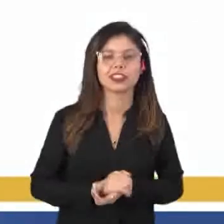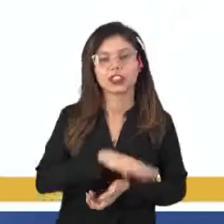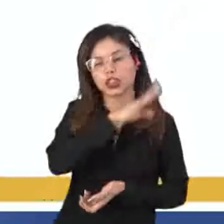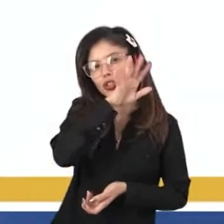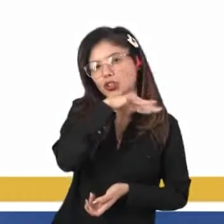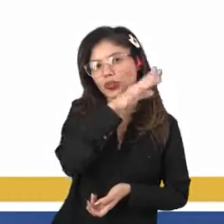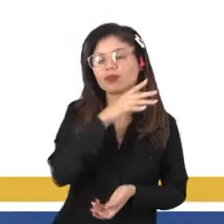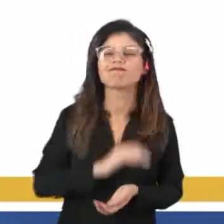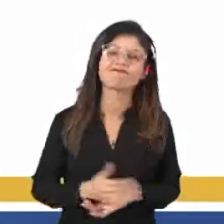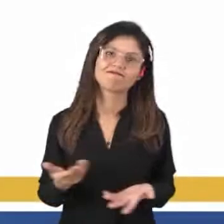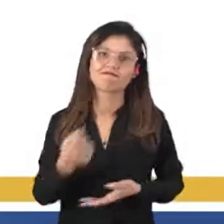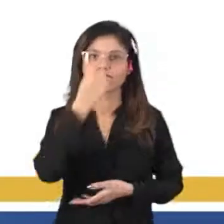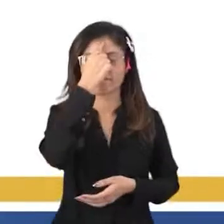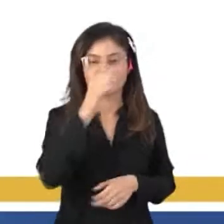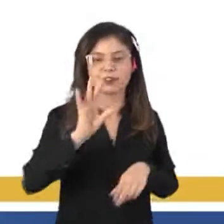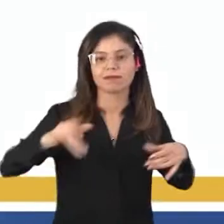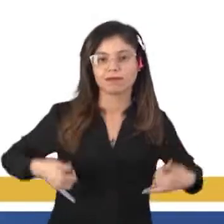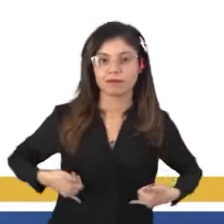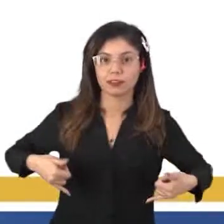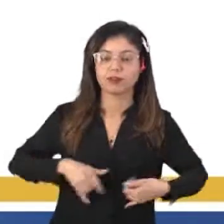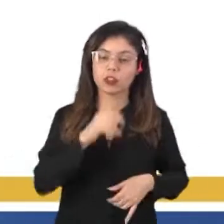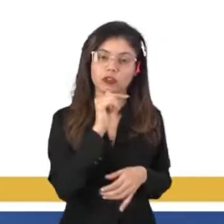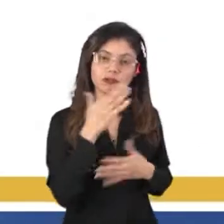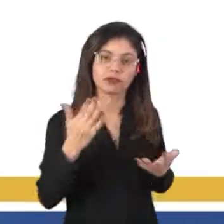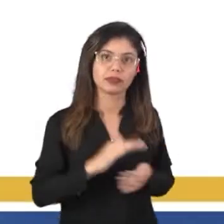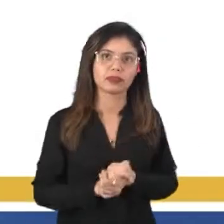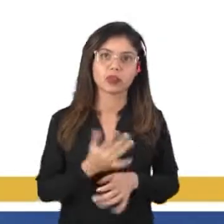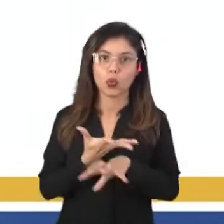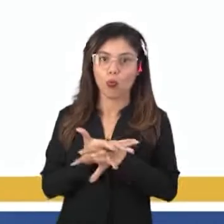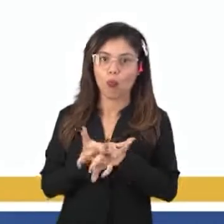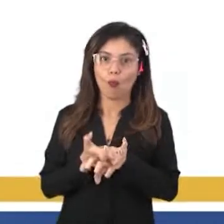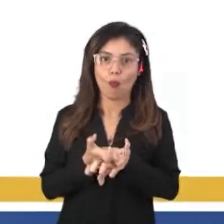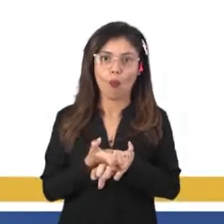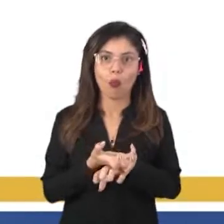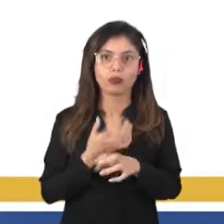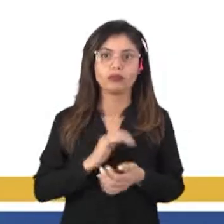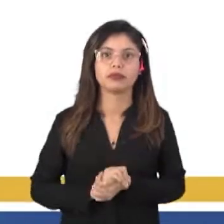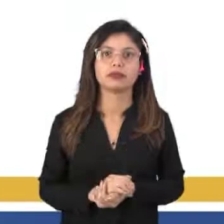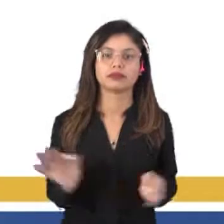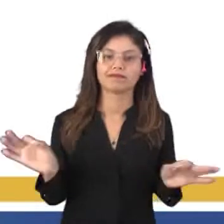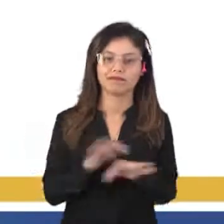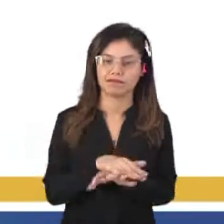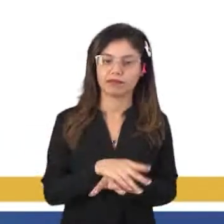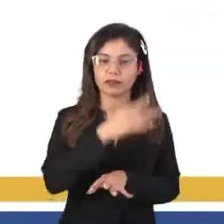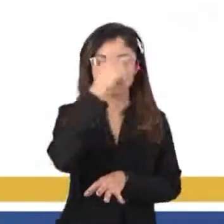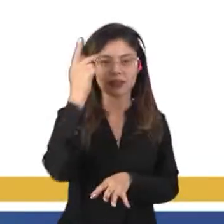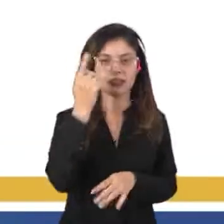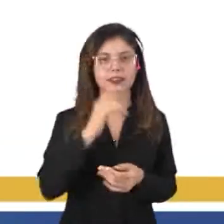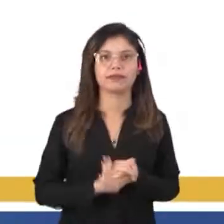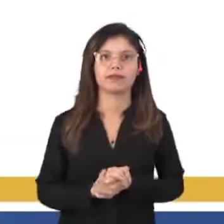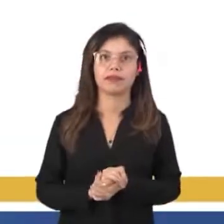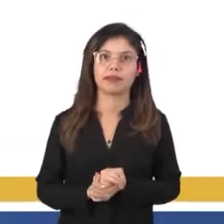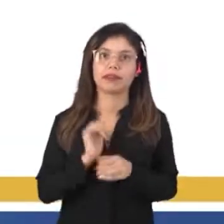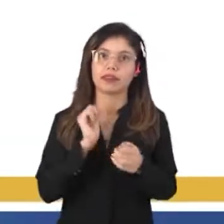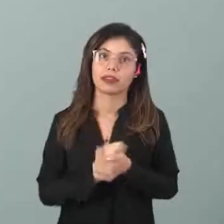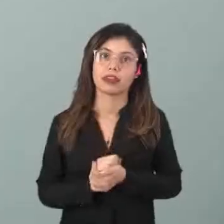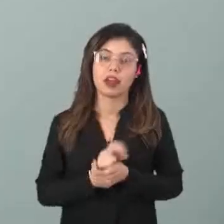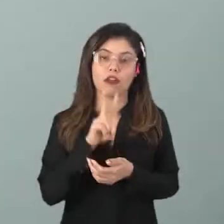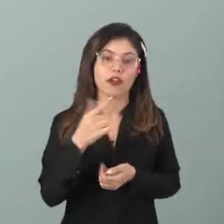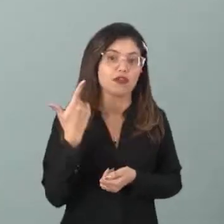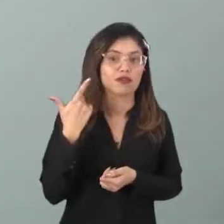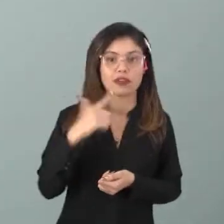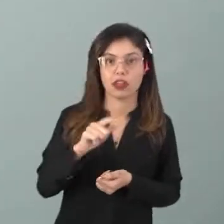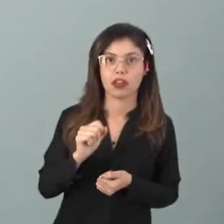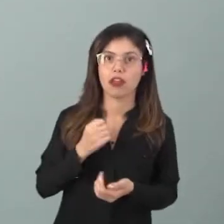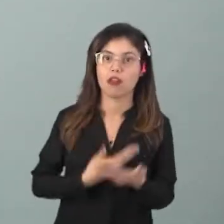Porque como vai ter uma falta muito grande de água, vai ter uma crise hídrica muito grande acontecendo, né? As pessoas vão priorizar suas atividades, não vão